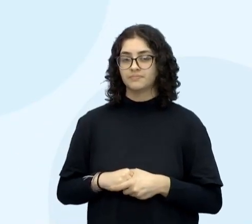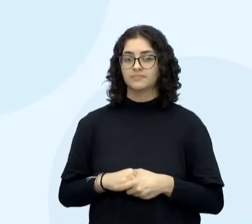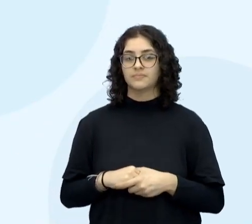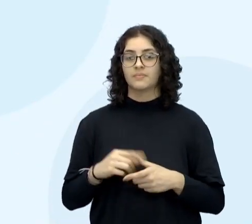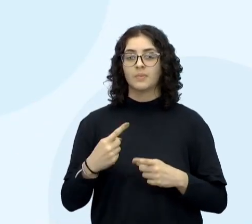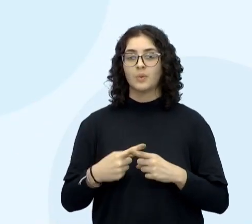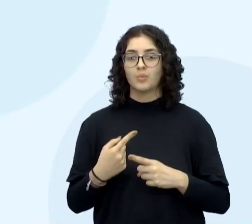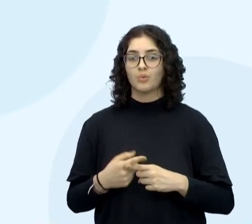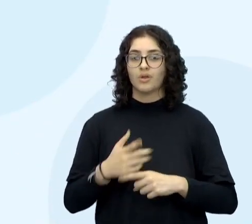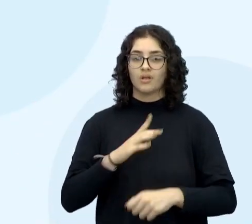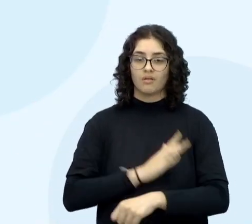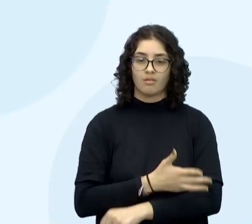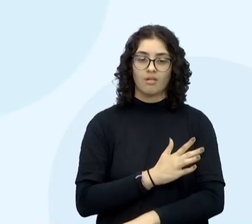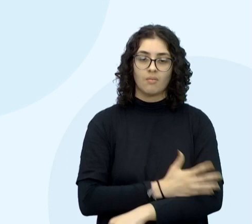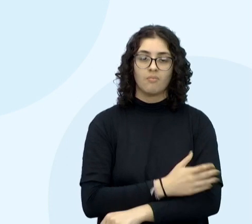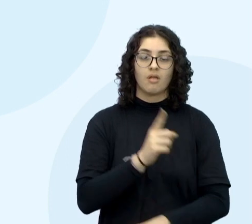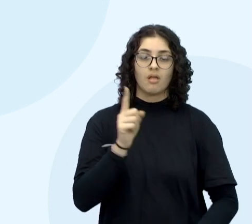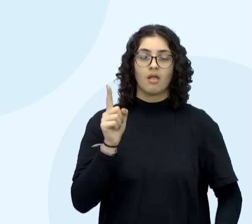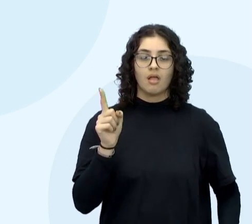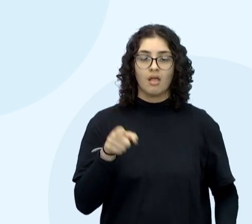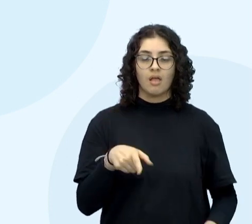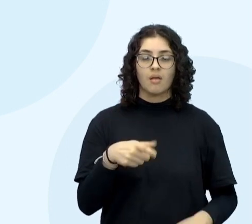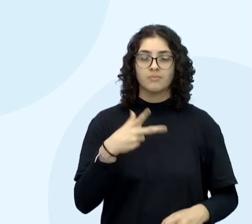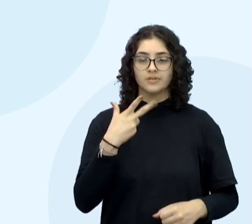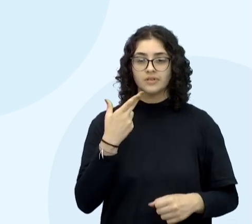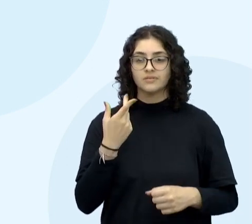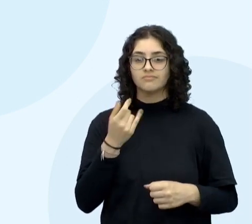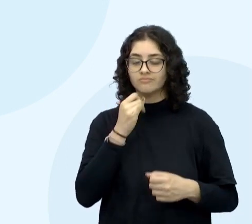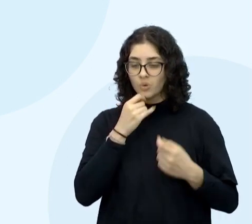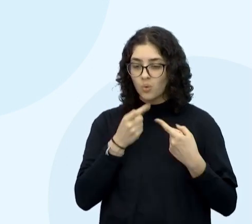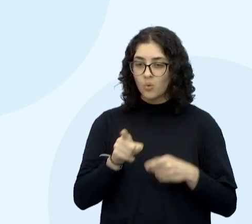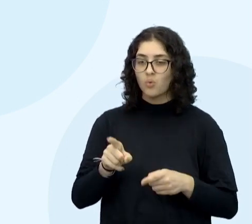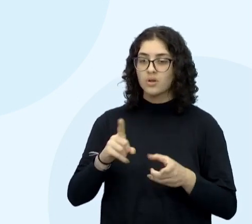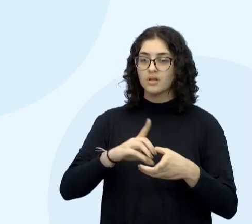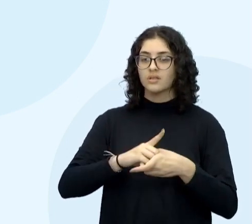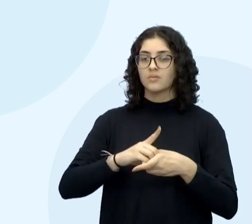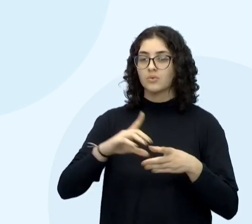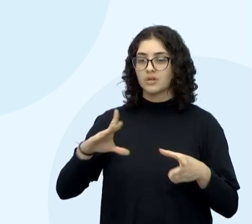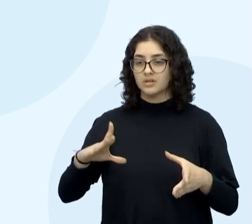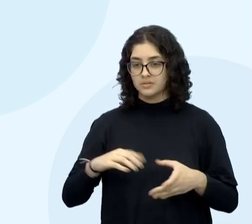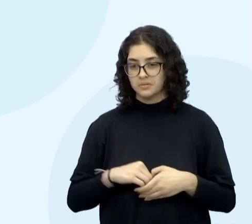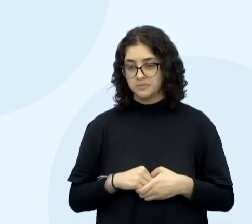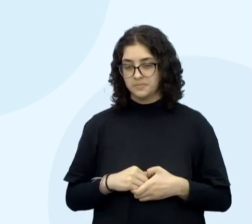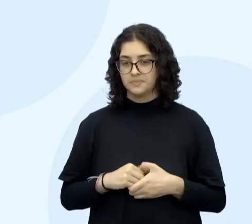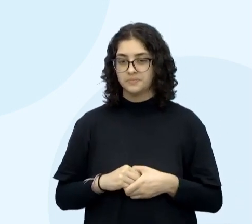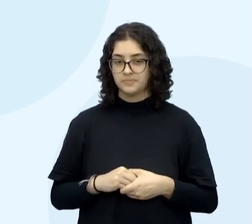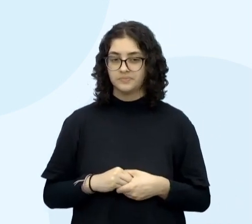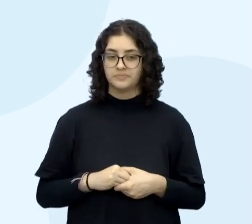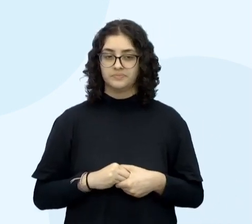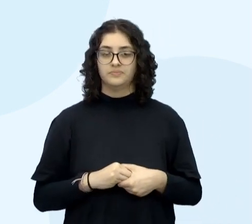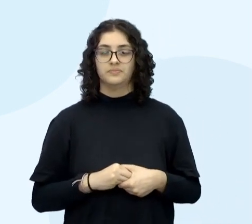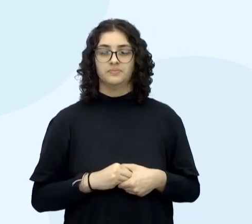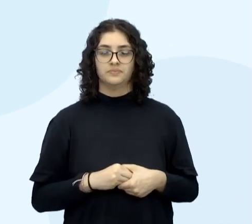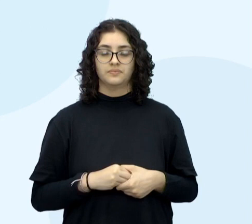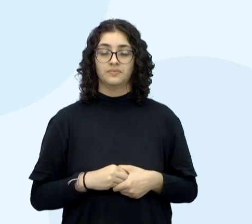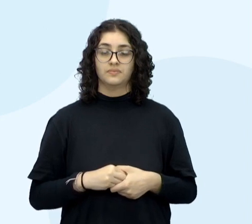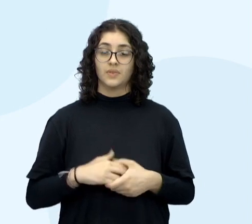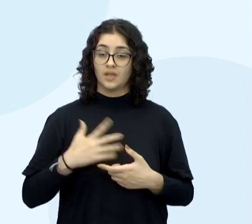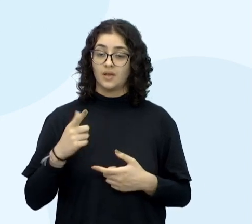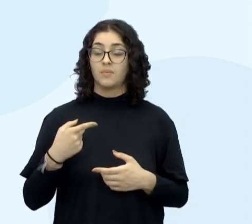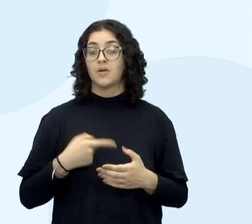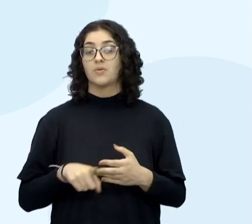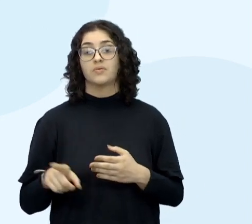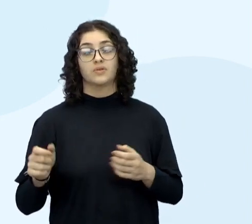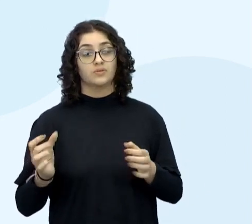que o racismo é uma ameaça para a democracia? E interligada a essa pergunta, temos